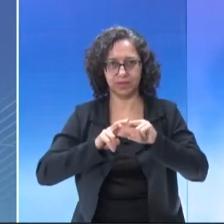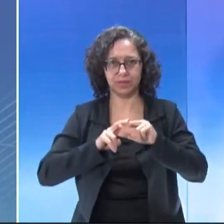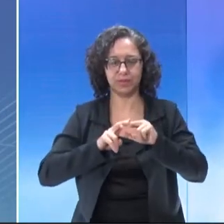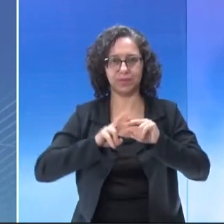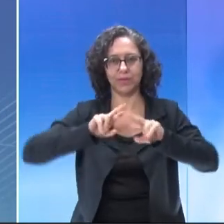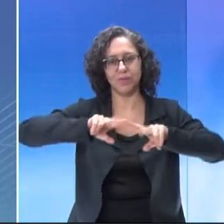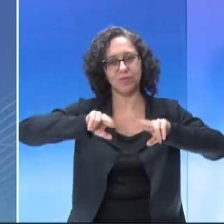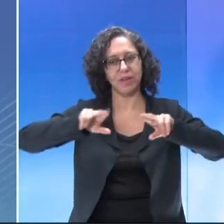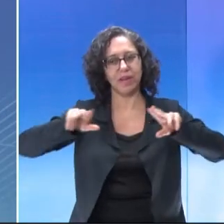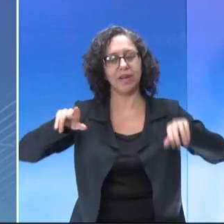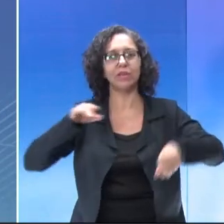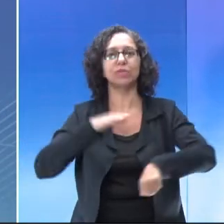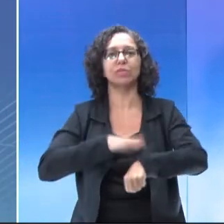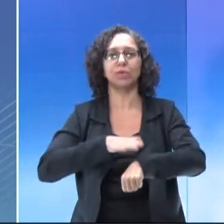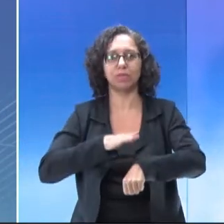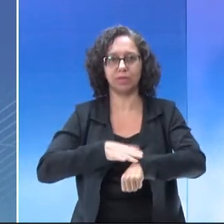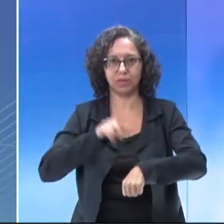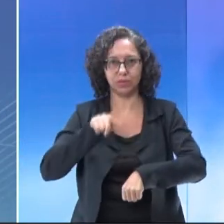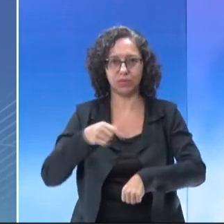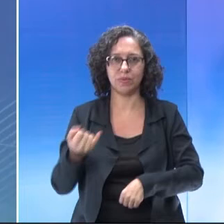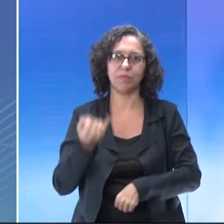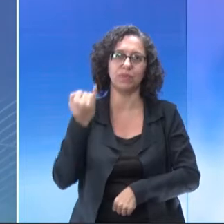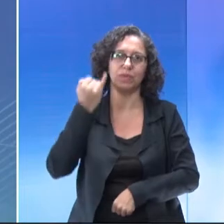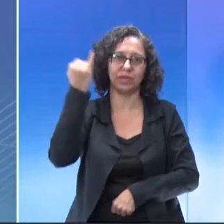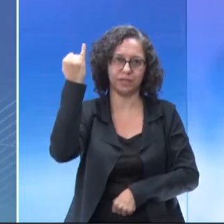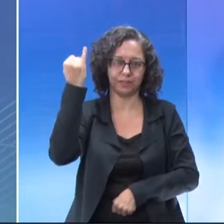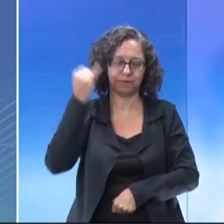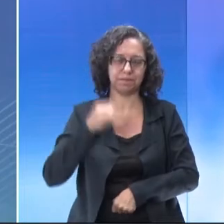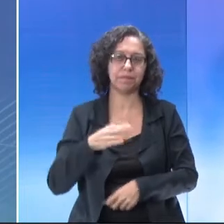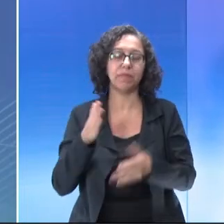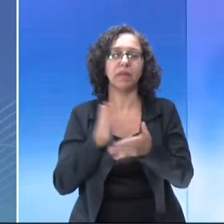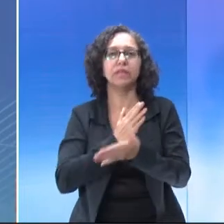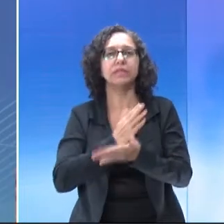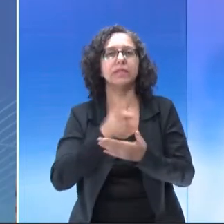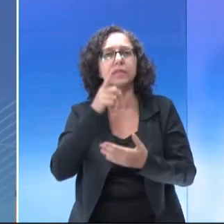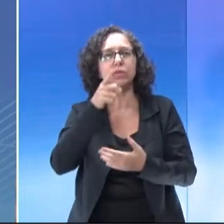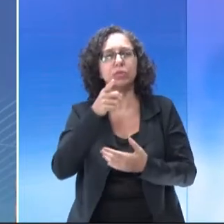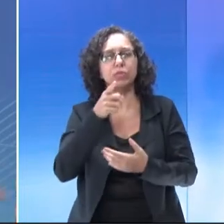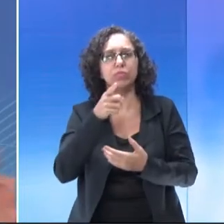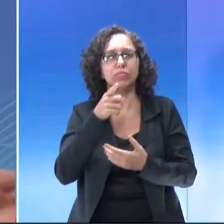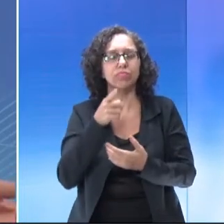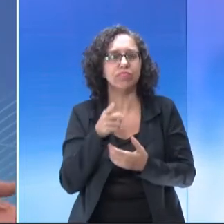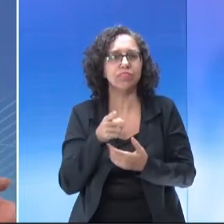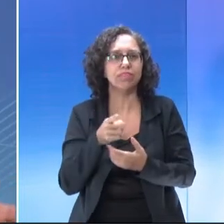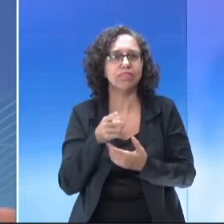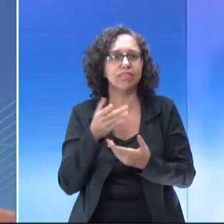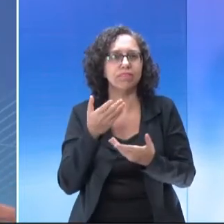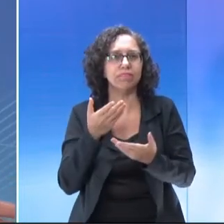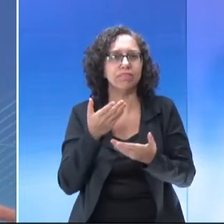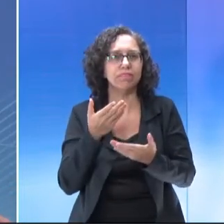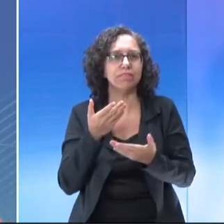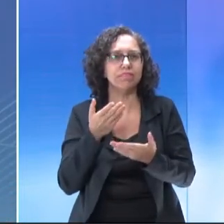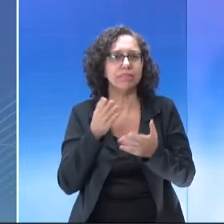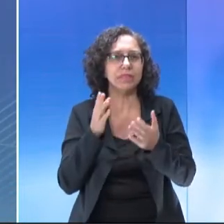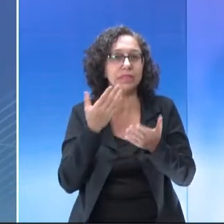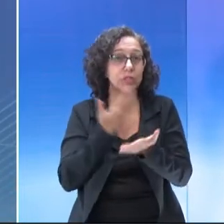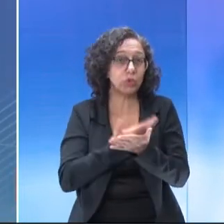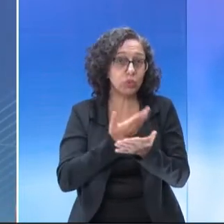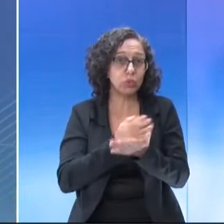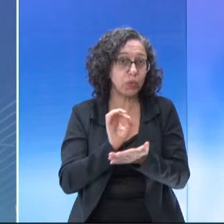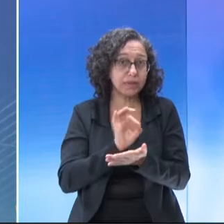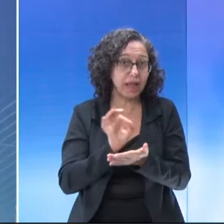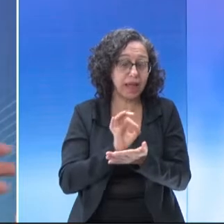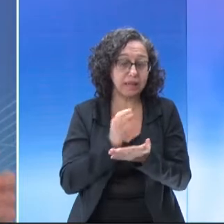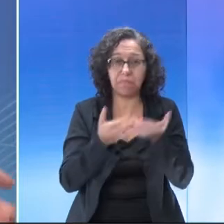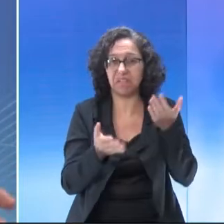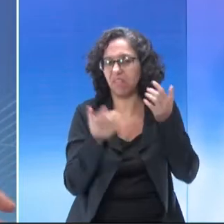eu uso em vários momentos, e ela é importantíssima. Às vezes, você deixou de passar a estudar esse conteúdo, eu gostaria